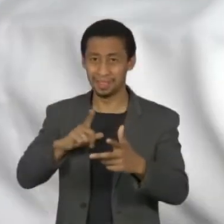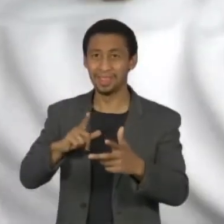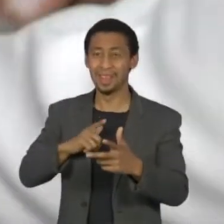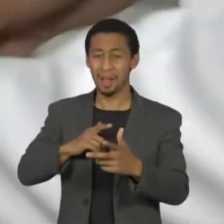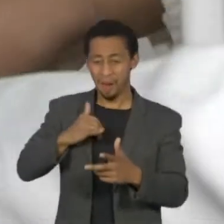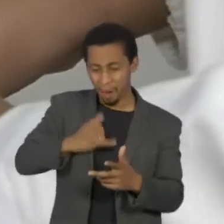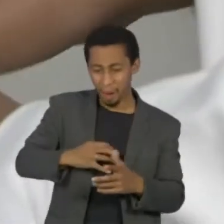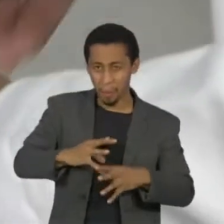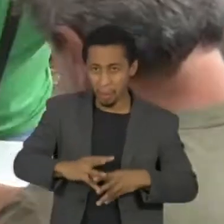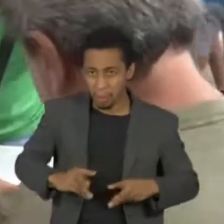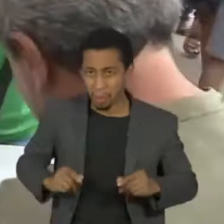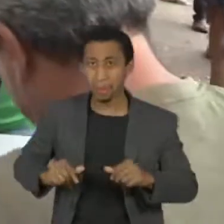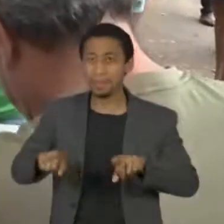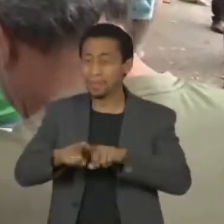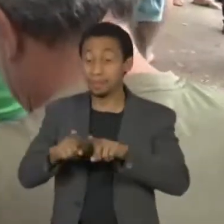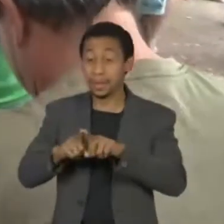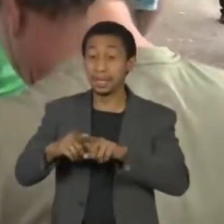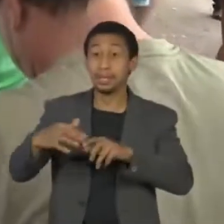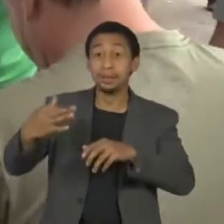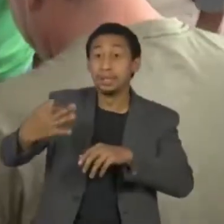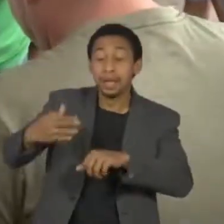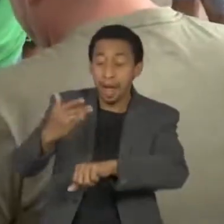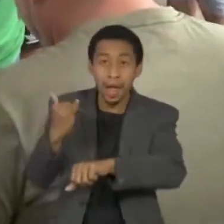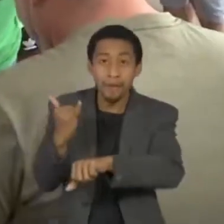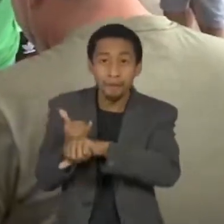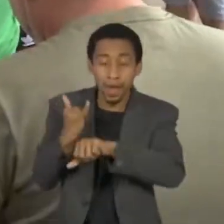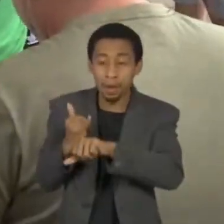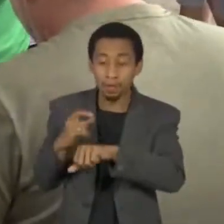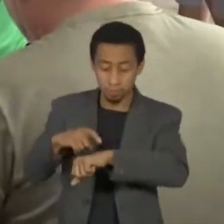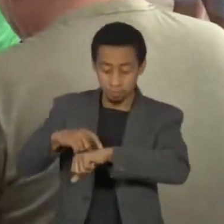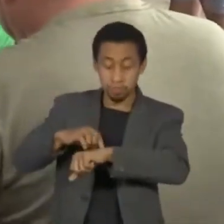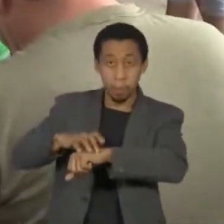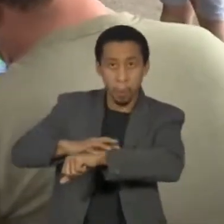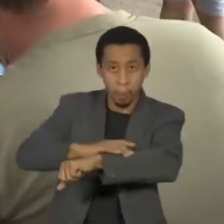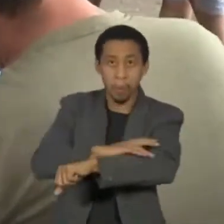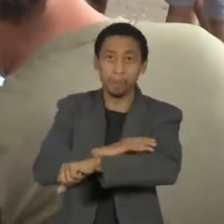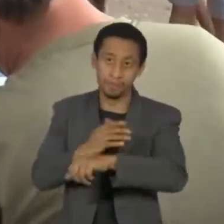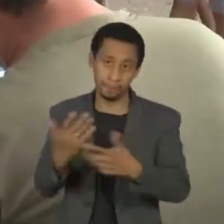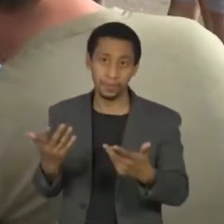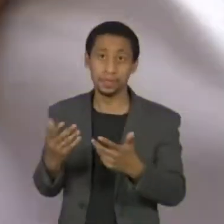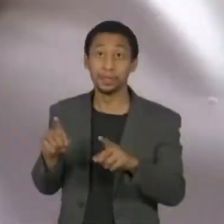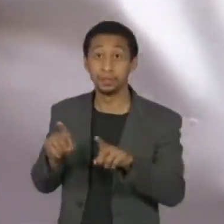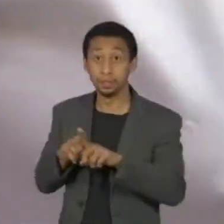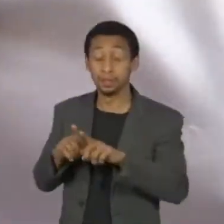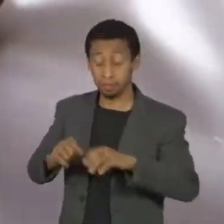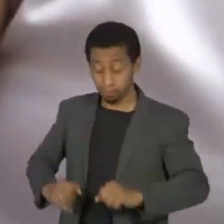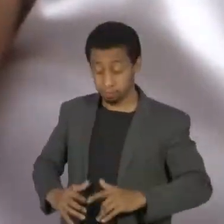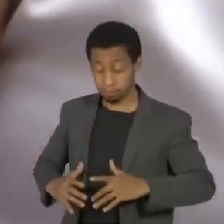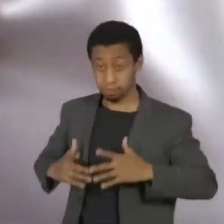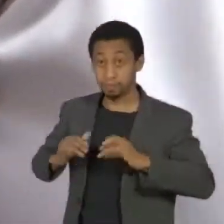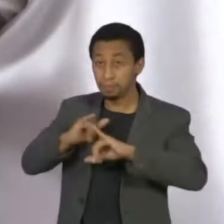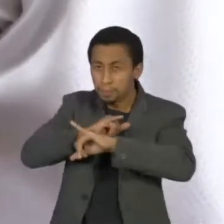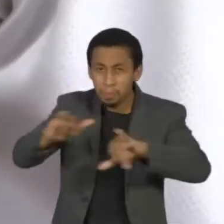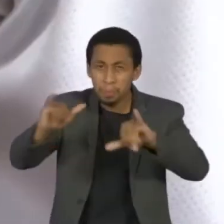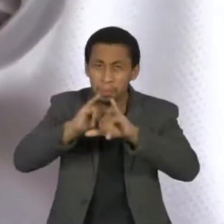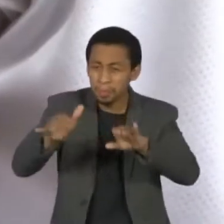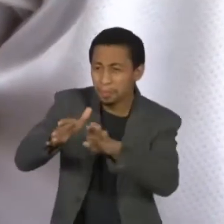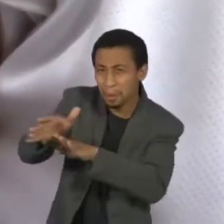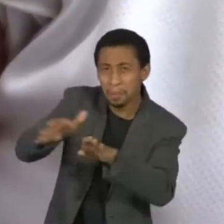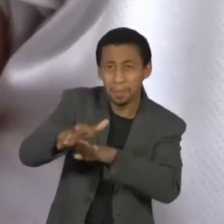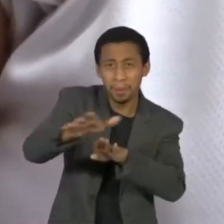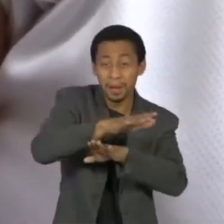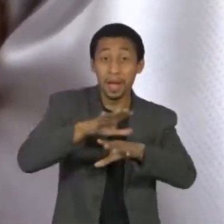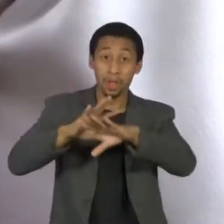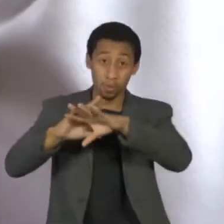diarreia, rubéola e tétano. A maioria foi controlada ou eliminada no Brasil após campanhas de imunização. Sem elas, essas doenças